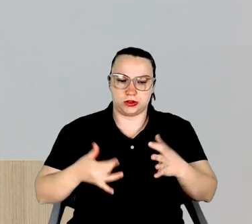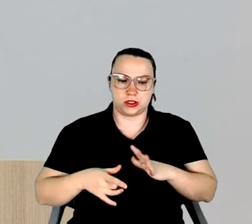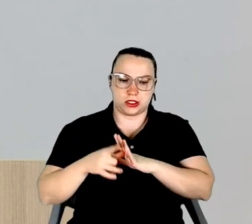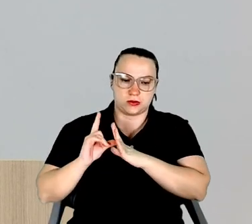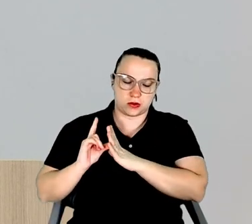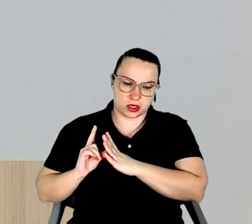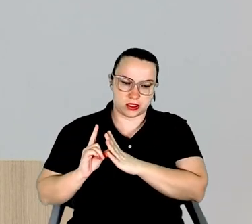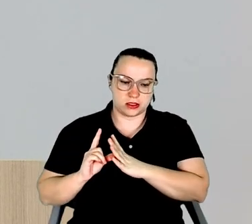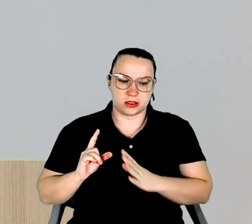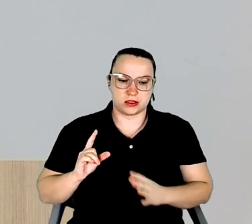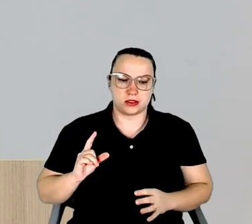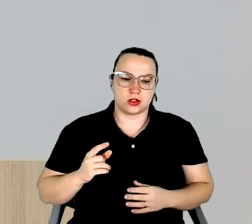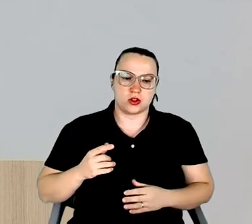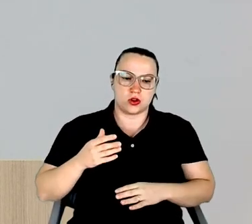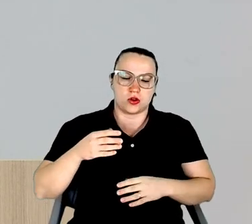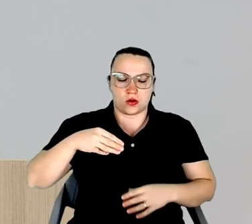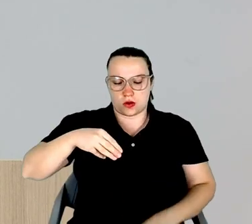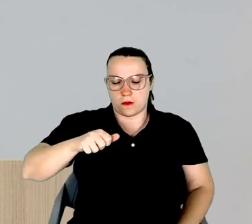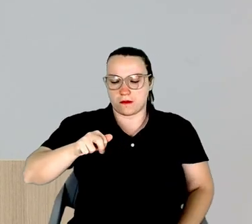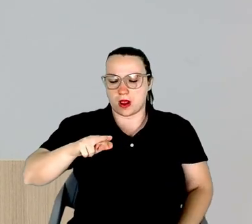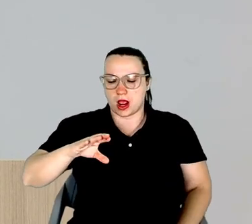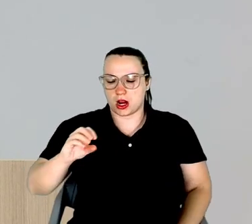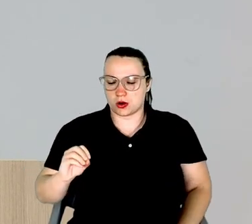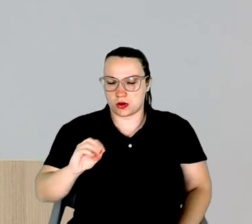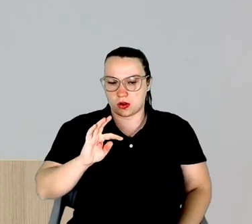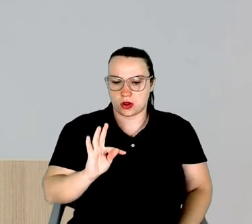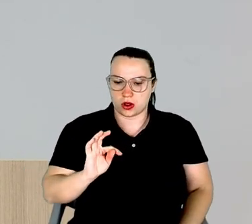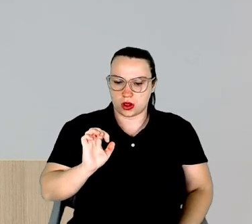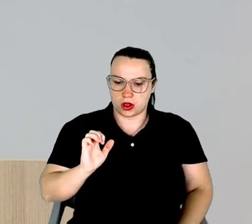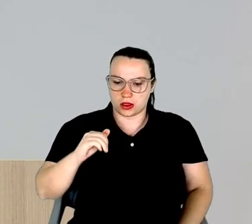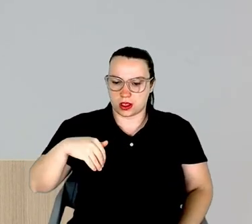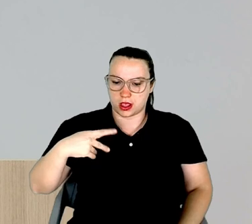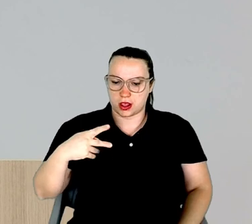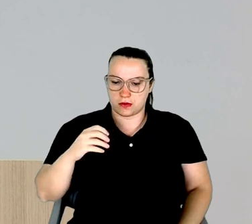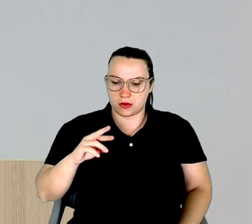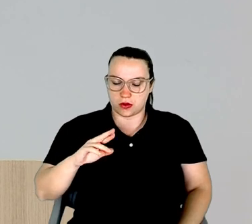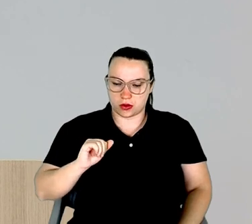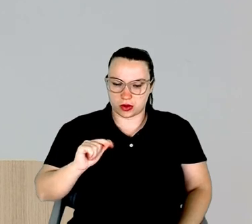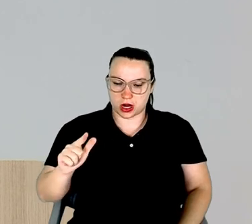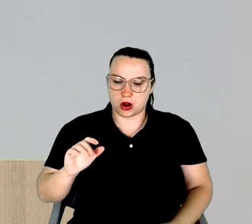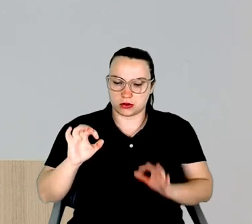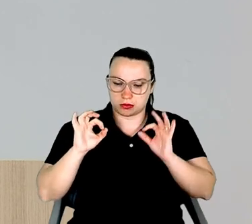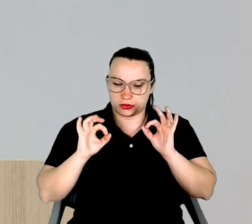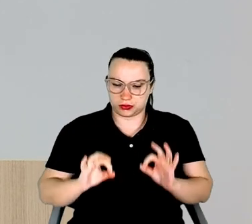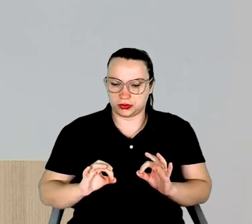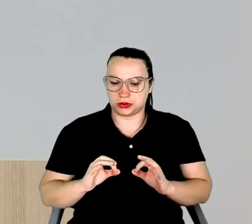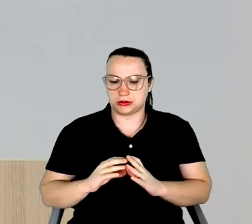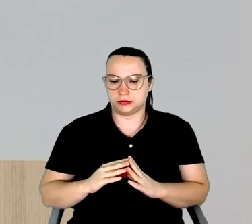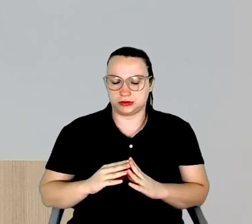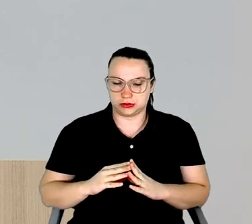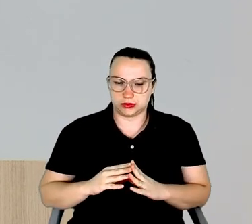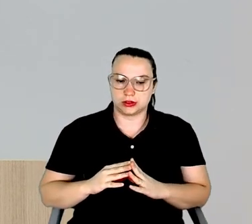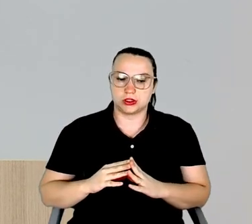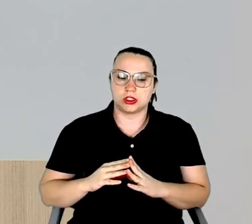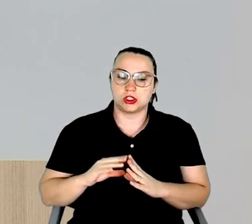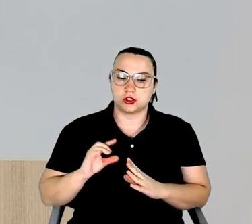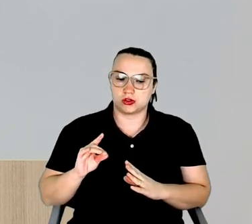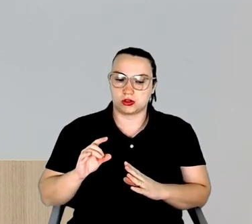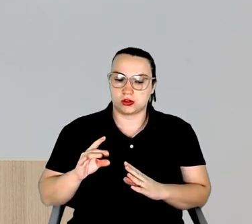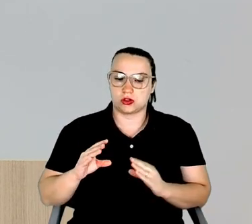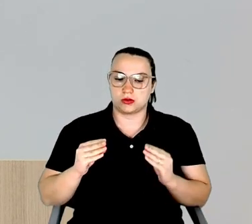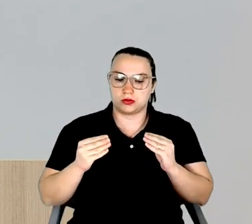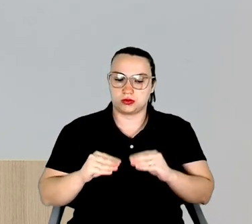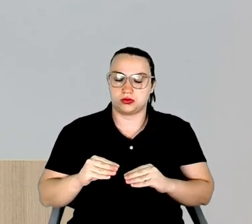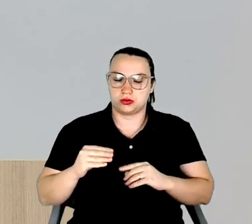marco temporal ele já é um fato, uma legalidade, basta que ele seja colocado em